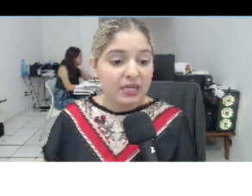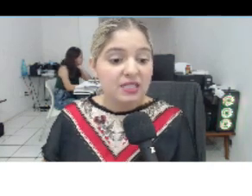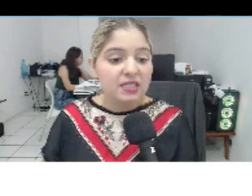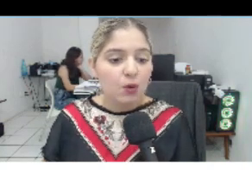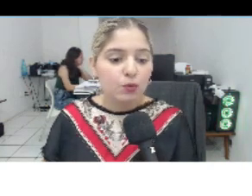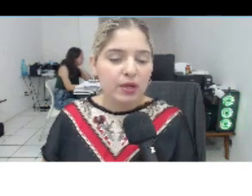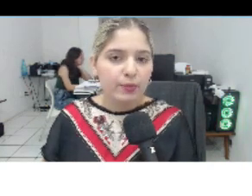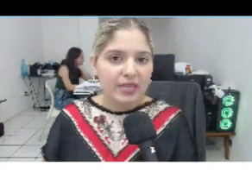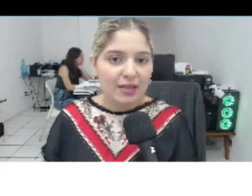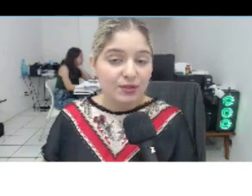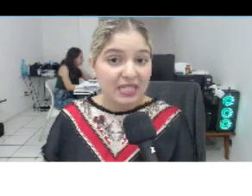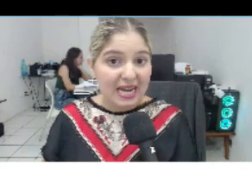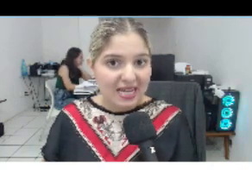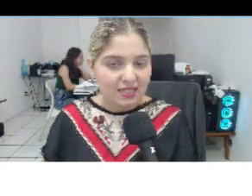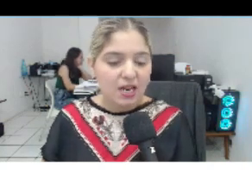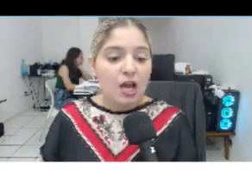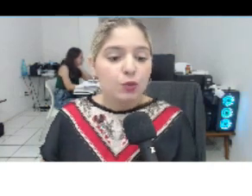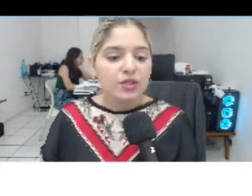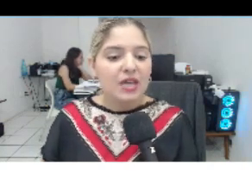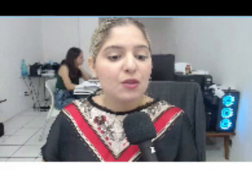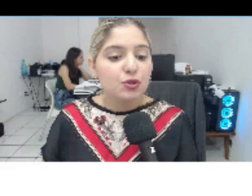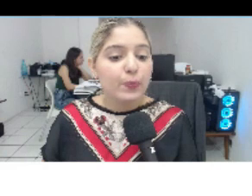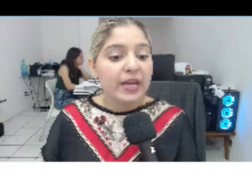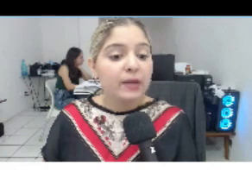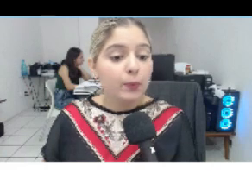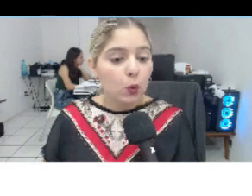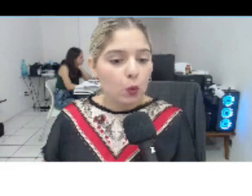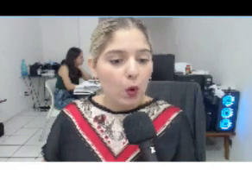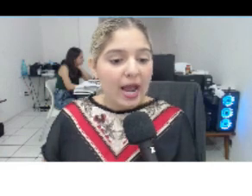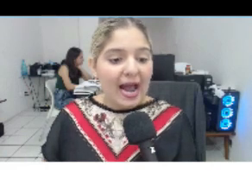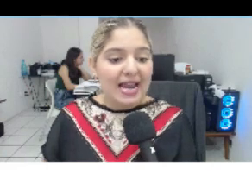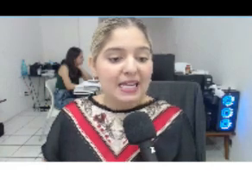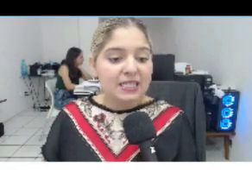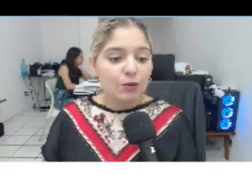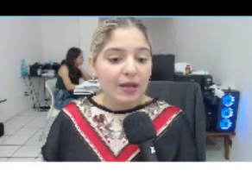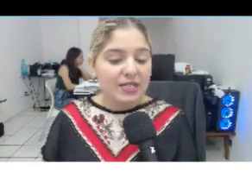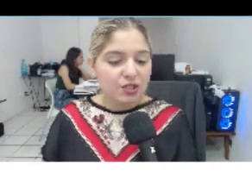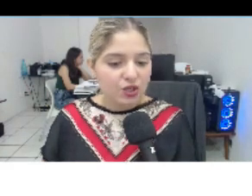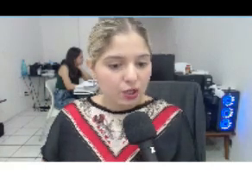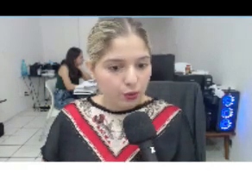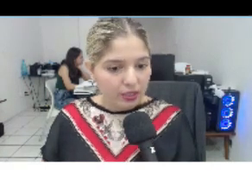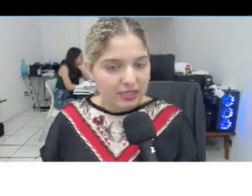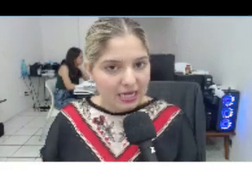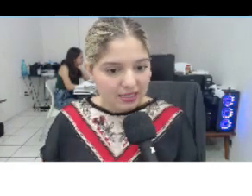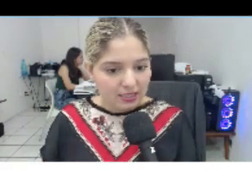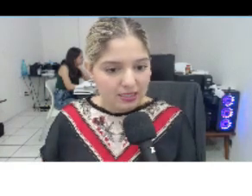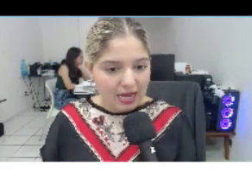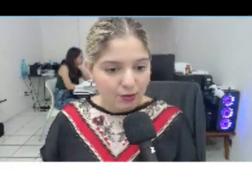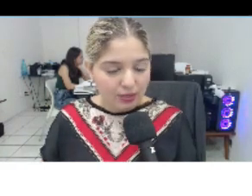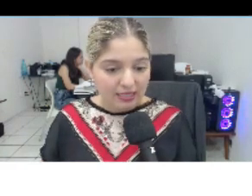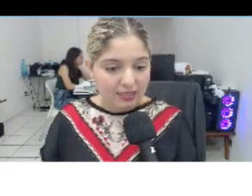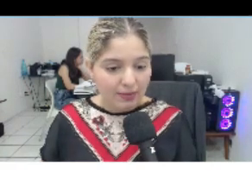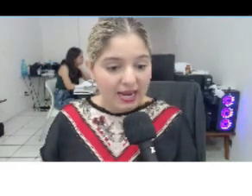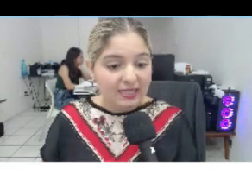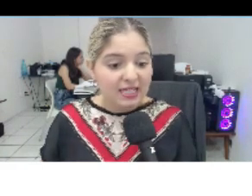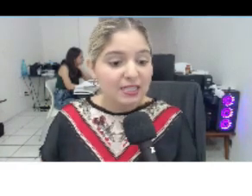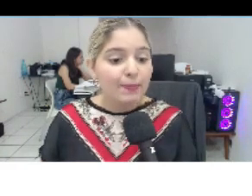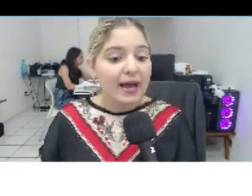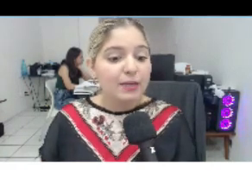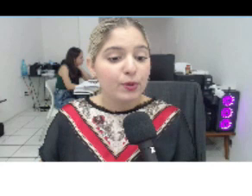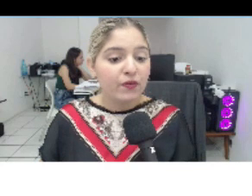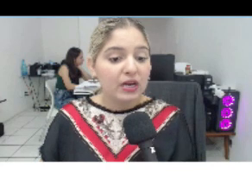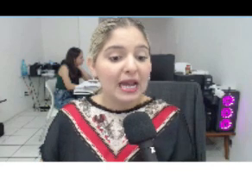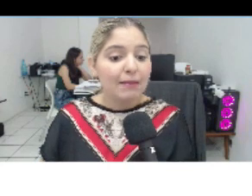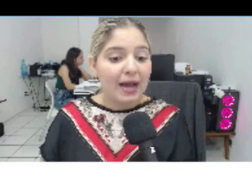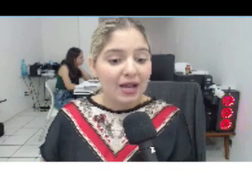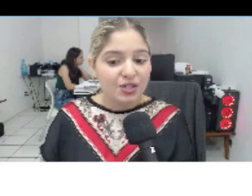Assembleia e uma tensão com deputados cresce no estado de Pernambuco. A eleição da mesa diretora desse estado na Assembleia é